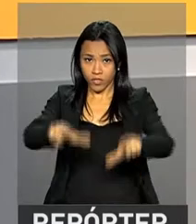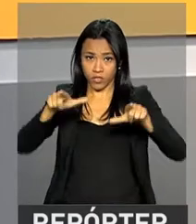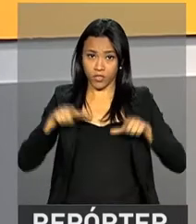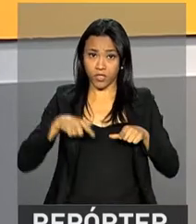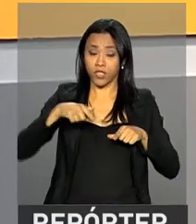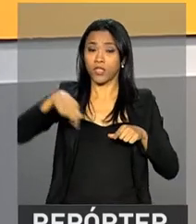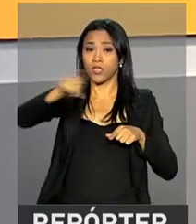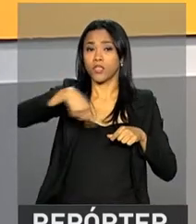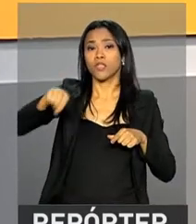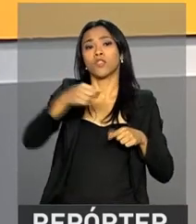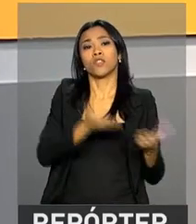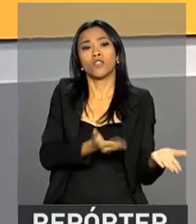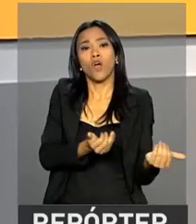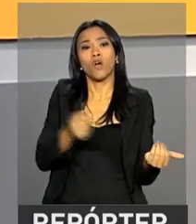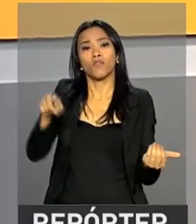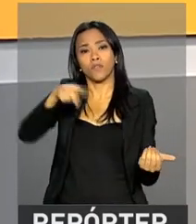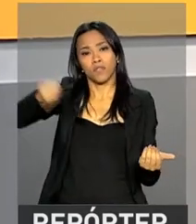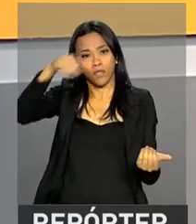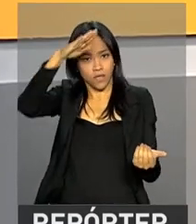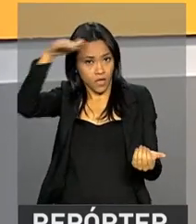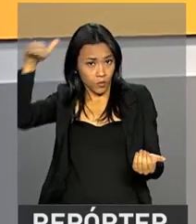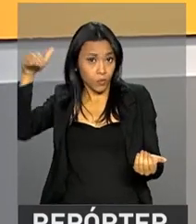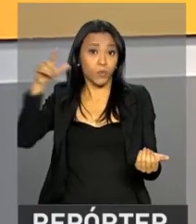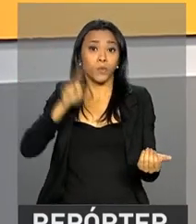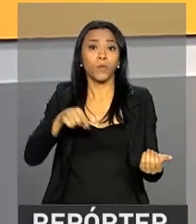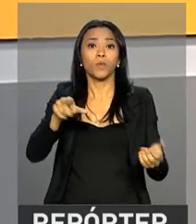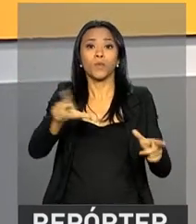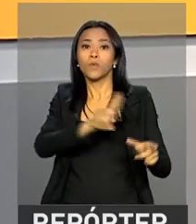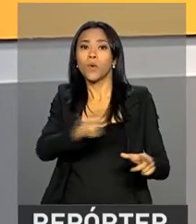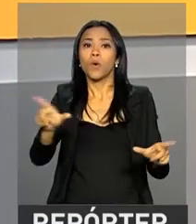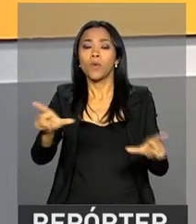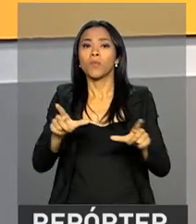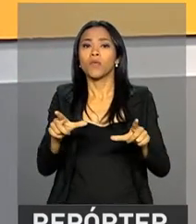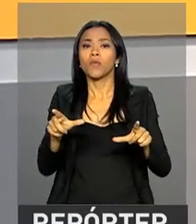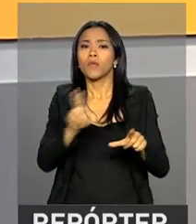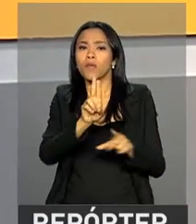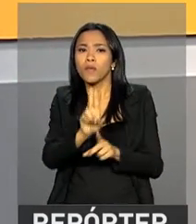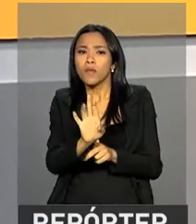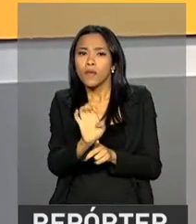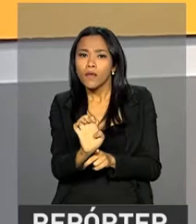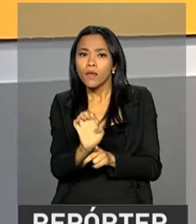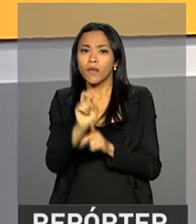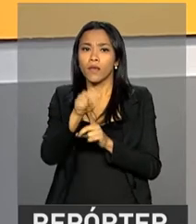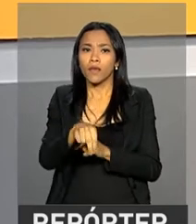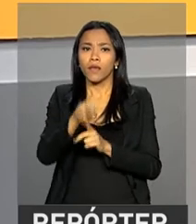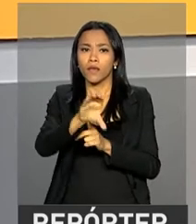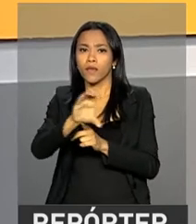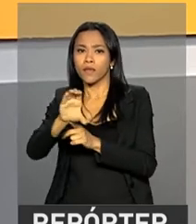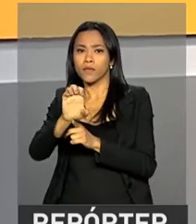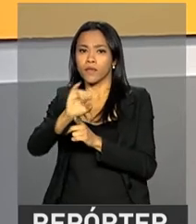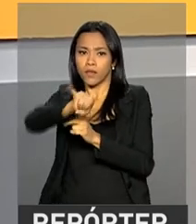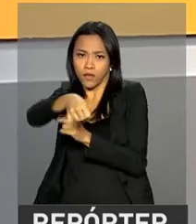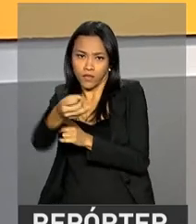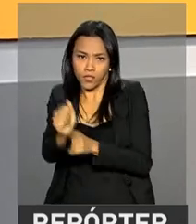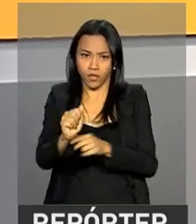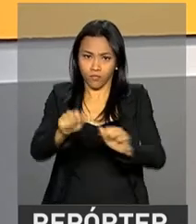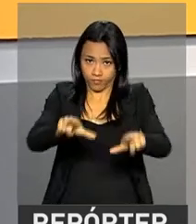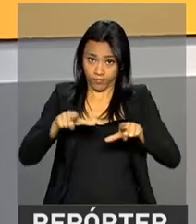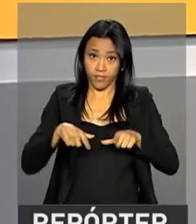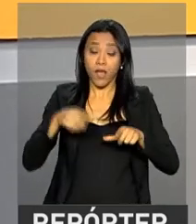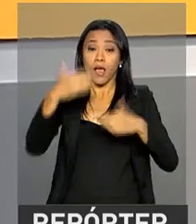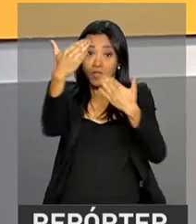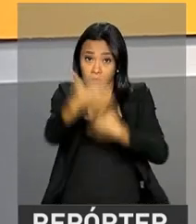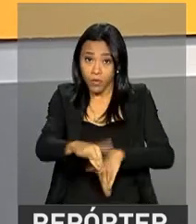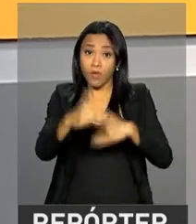e adultos ou seja o exame é uma chance para quem não concluiu estudo no tempo certo conseguir um diploma as provas são aplicadas